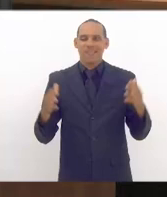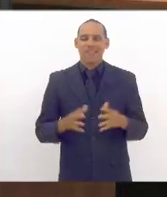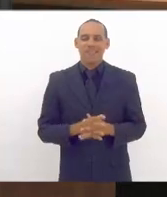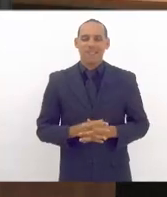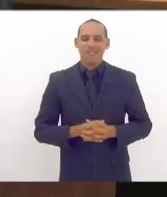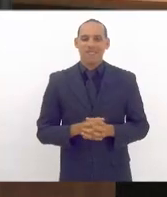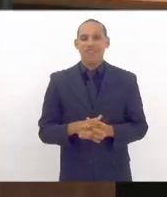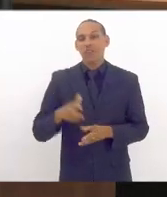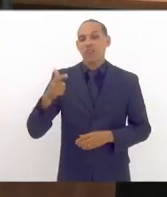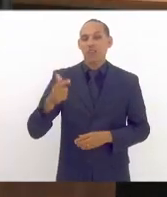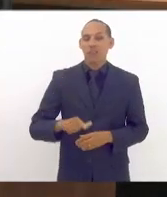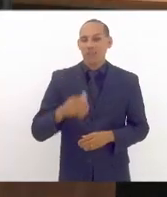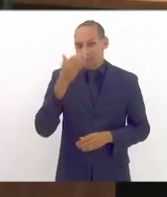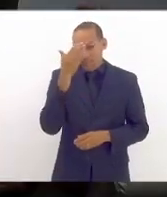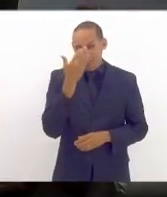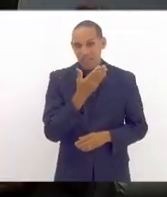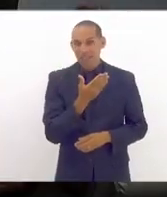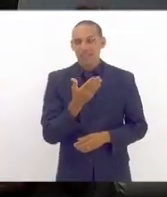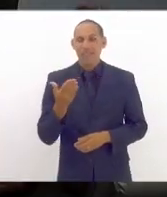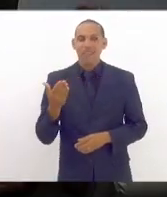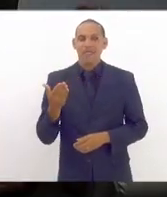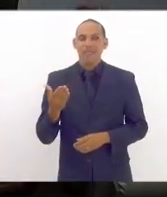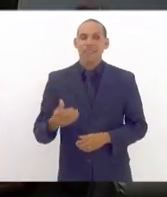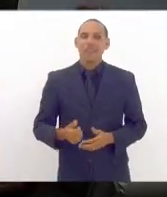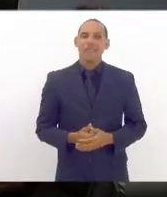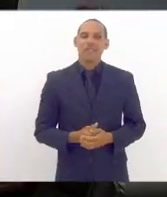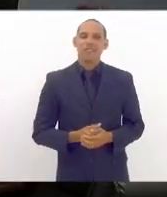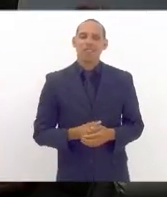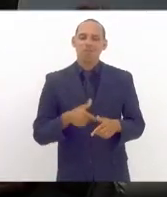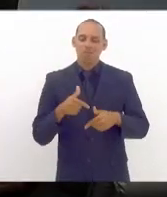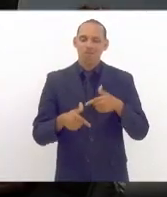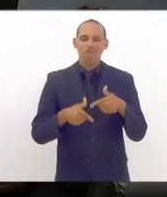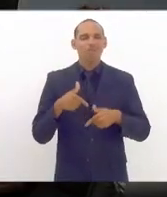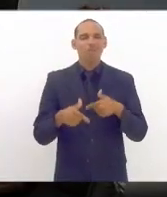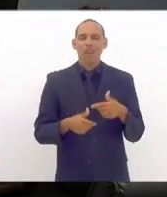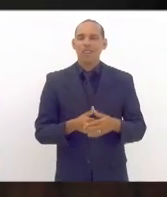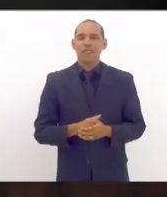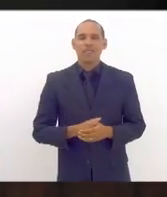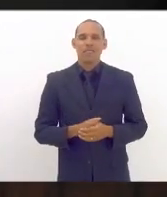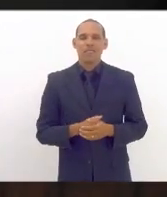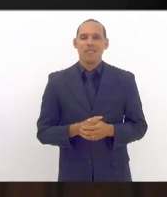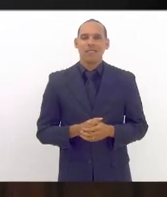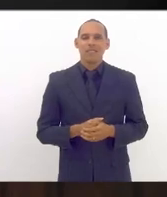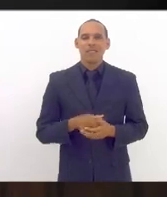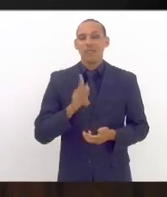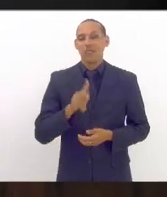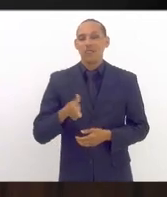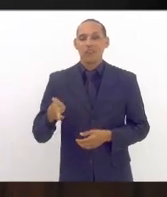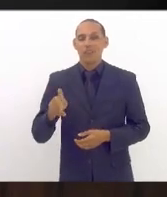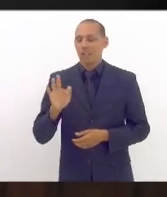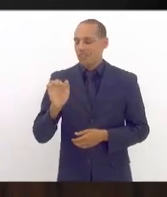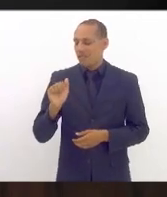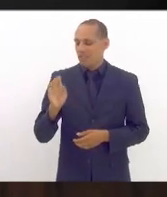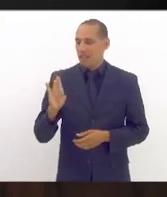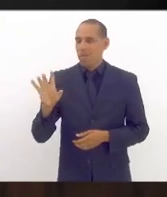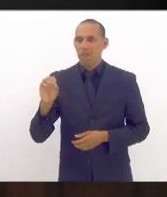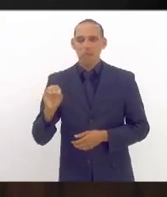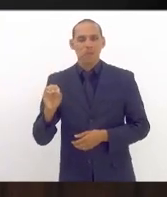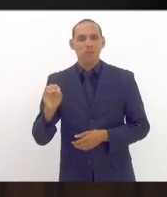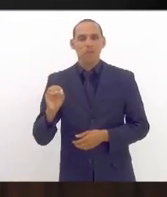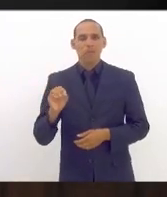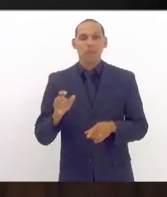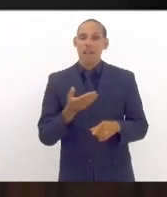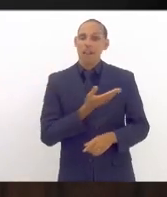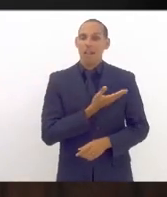mais uma vez aqui agradecer o trabalho né do Professor Fábio do nosso